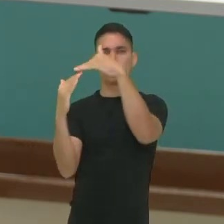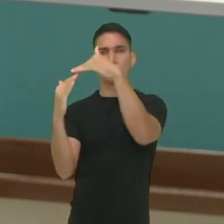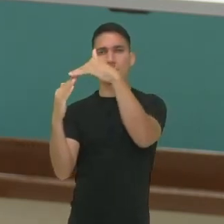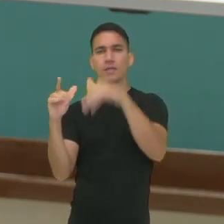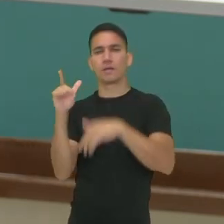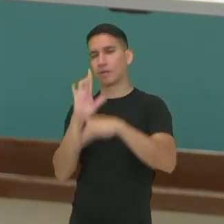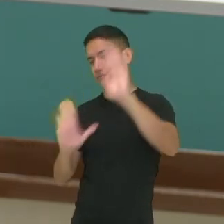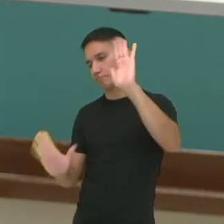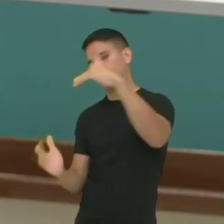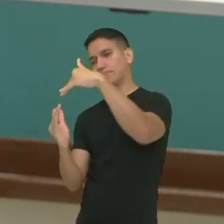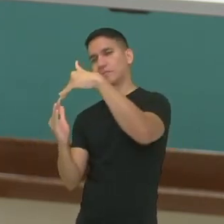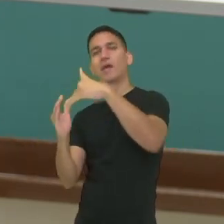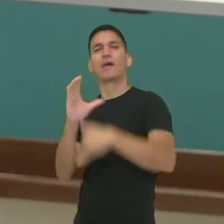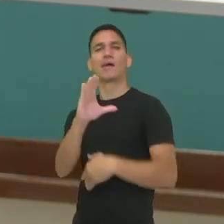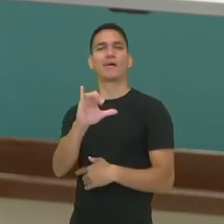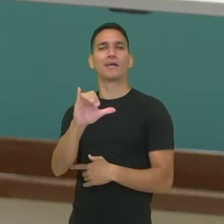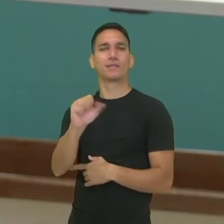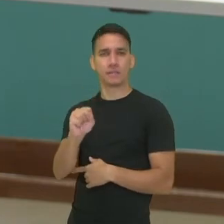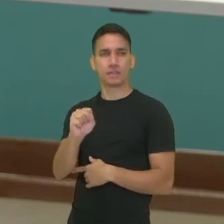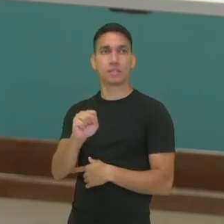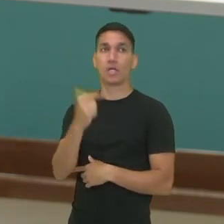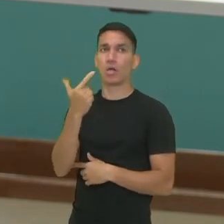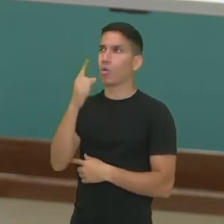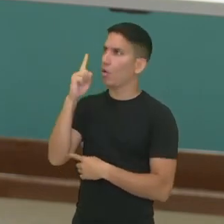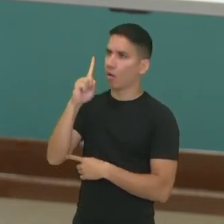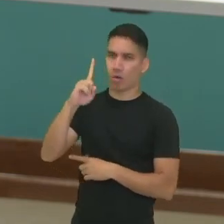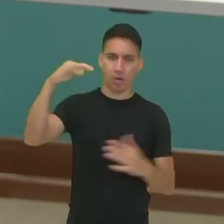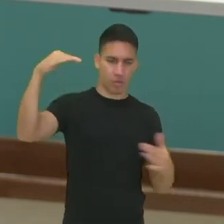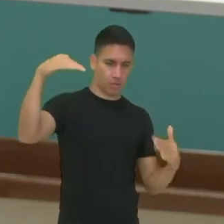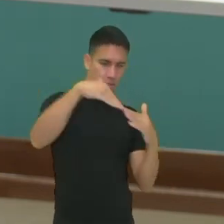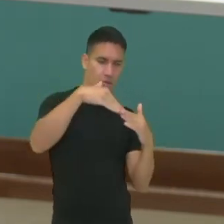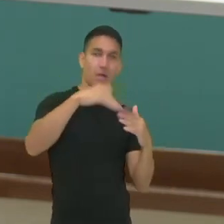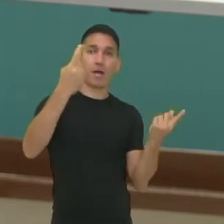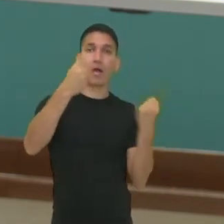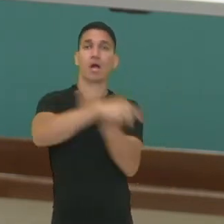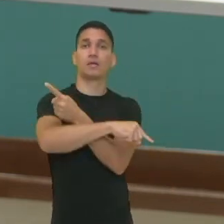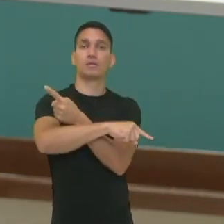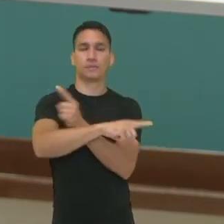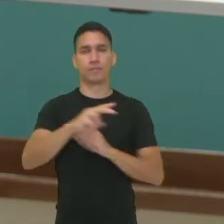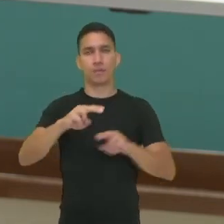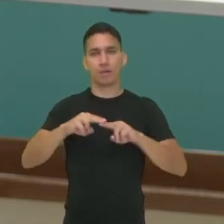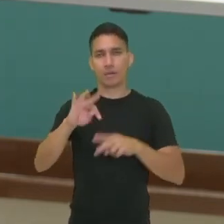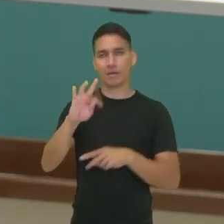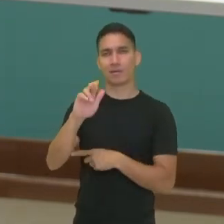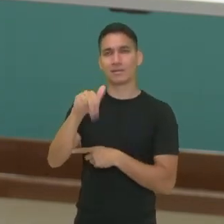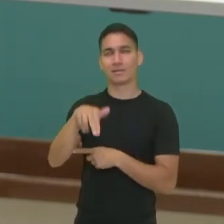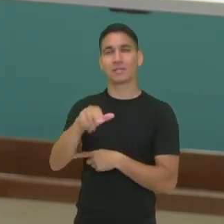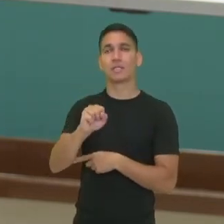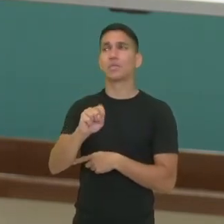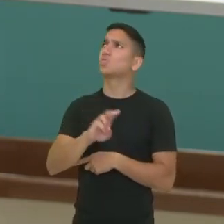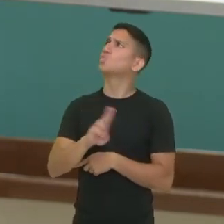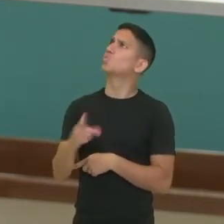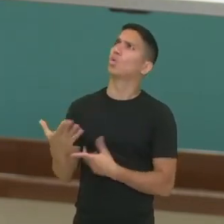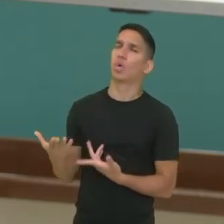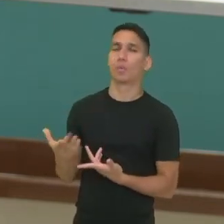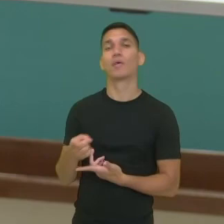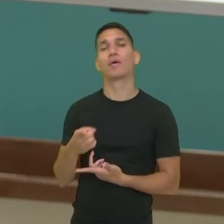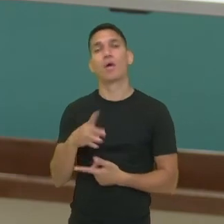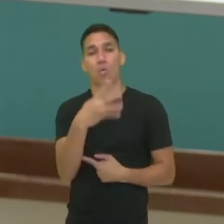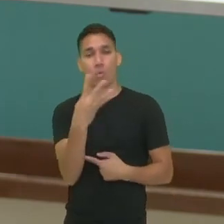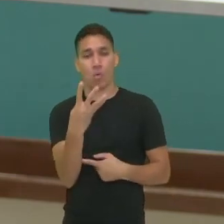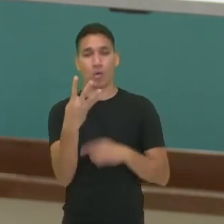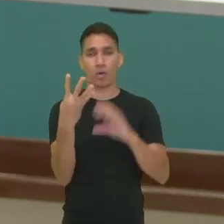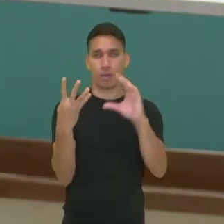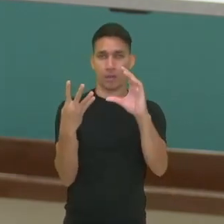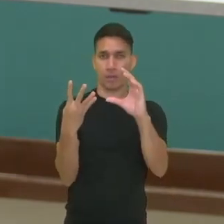aqui, em ângulos opostos, nós temos trans. E o nome da substância, professor? 4